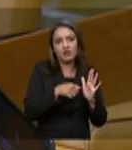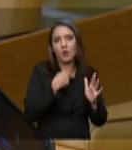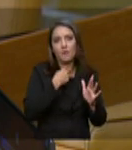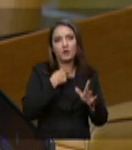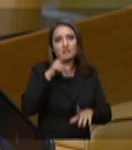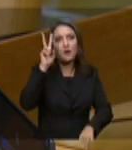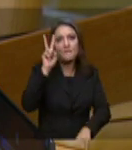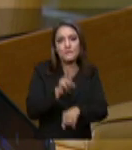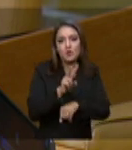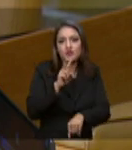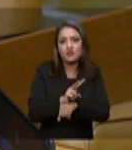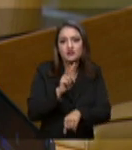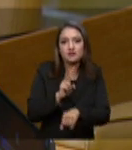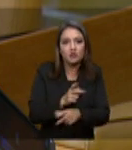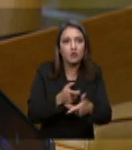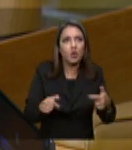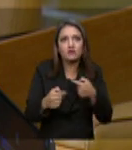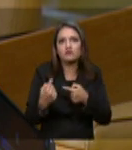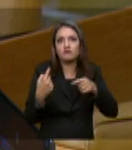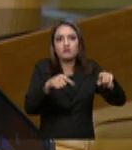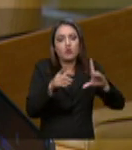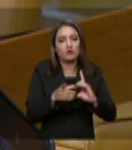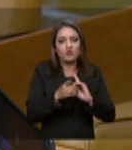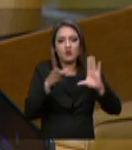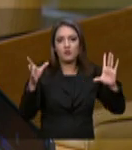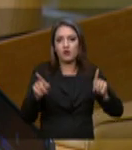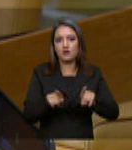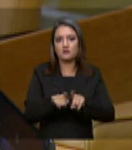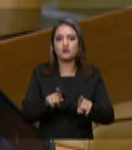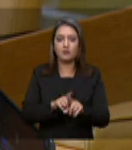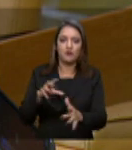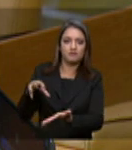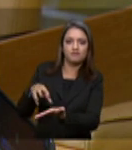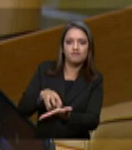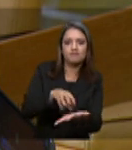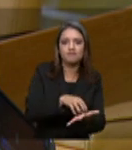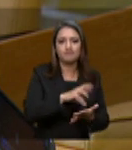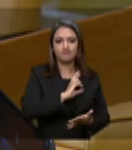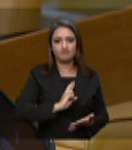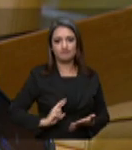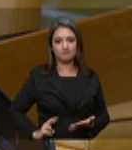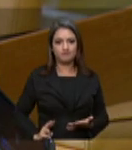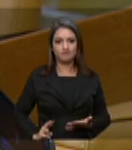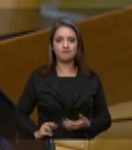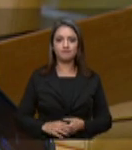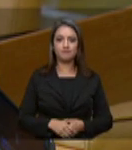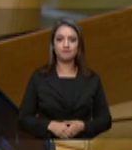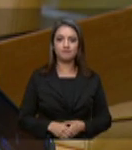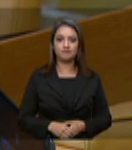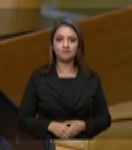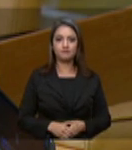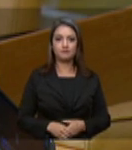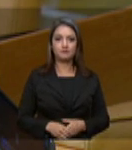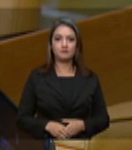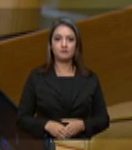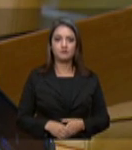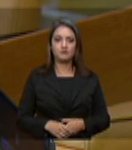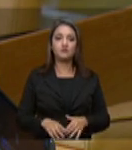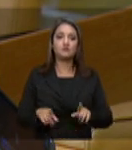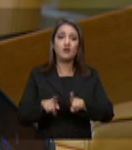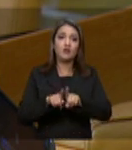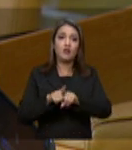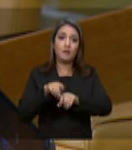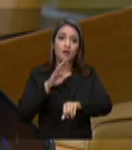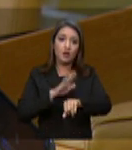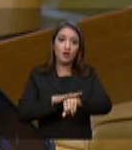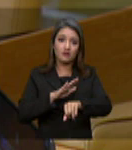para ameaças à democracia e as instituições republicanas e por fim senhor presidente eu entendo que a